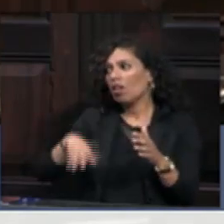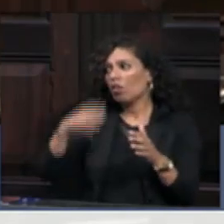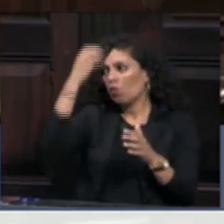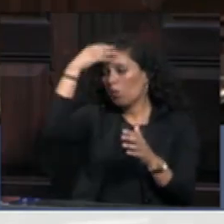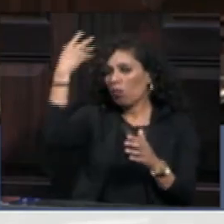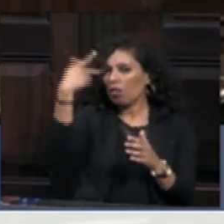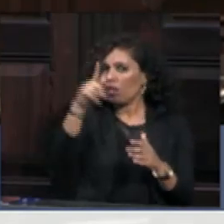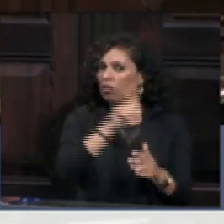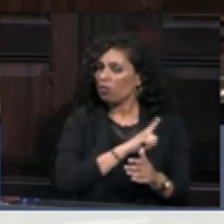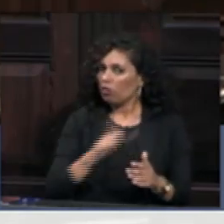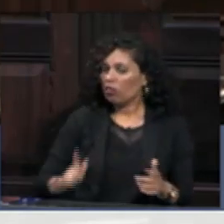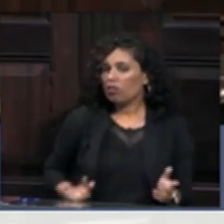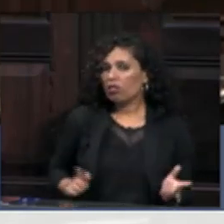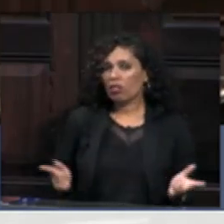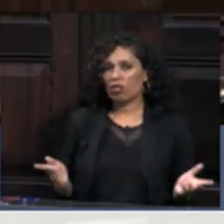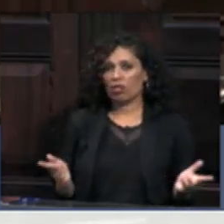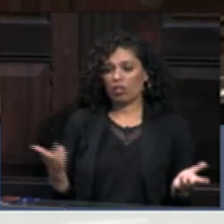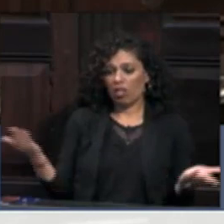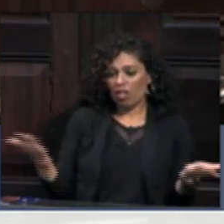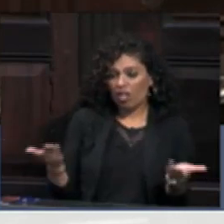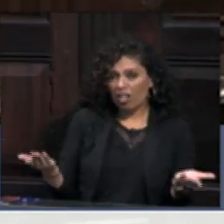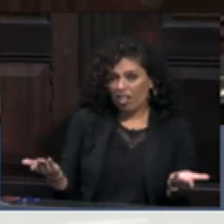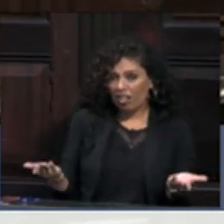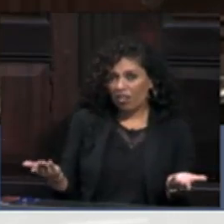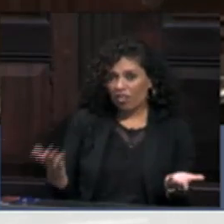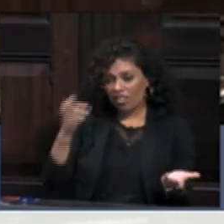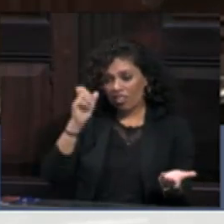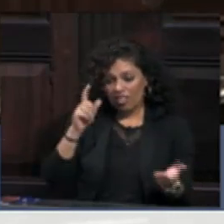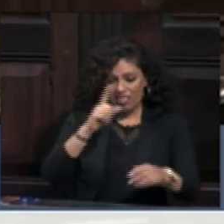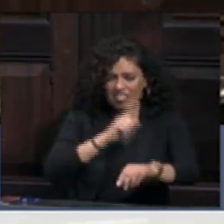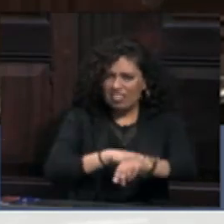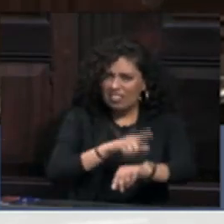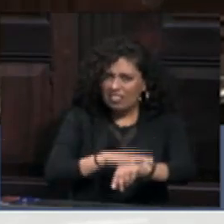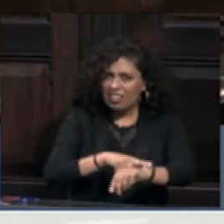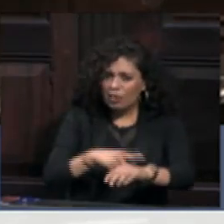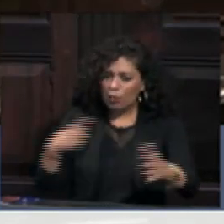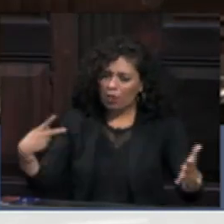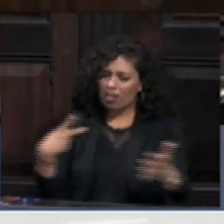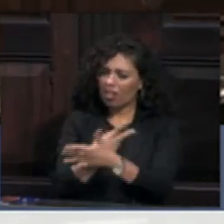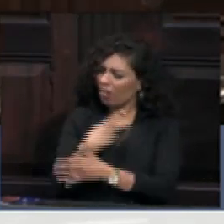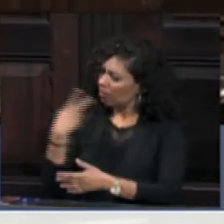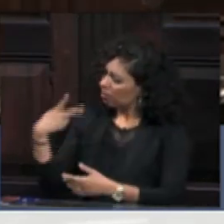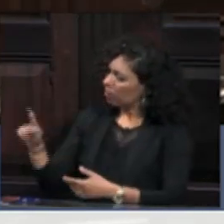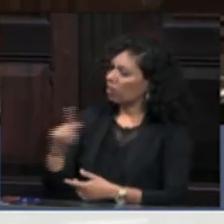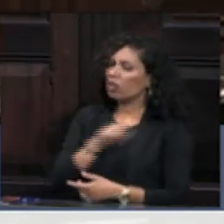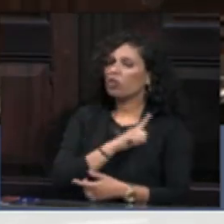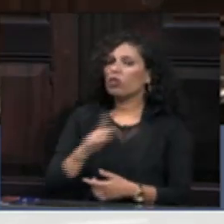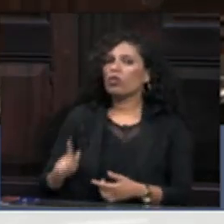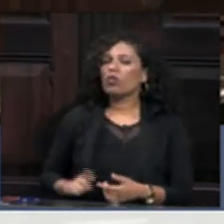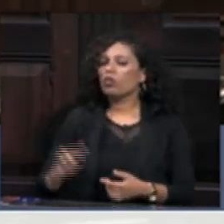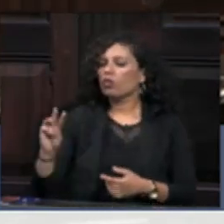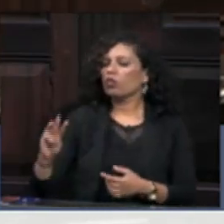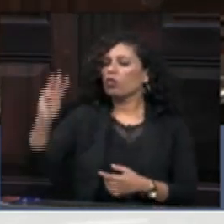Não é o momento do governo Witzel, um governo